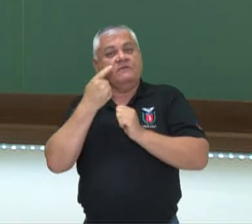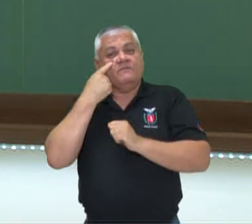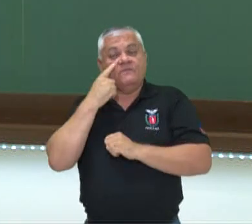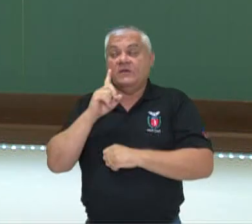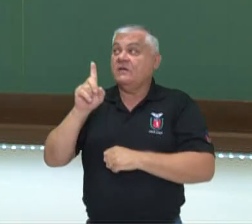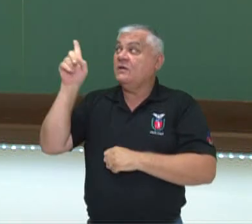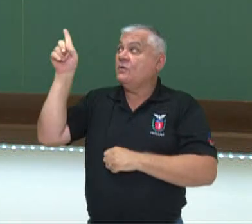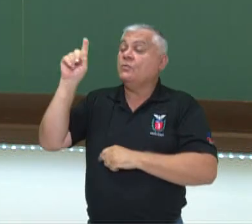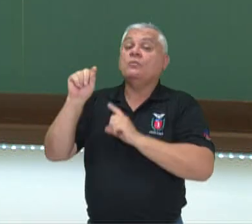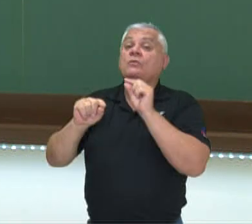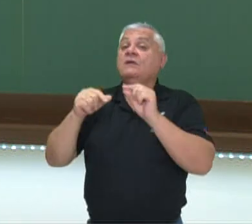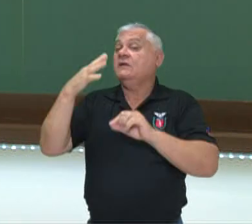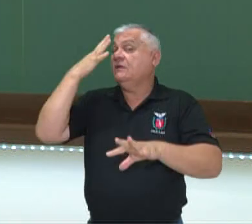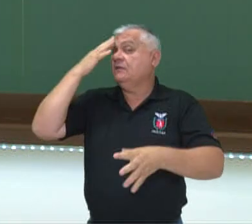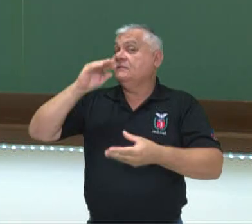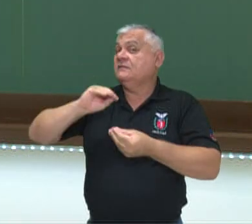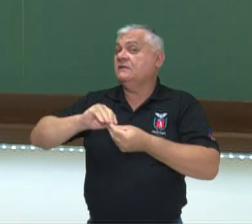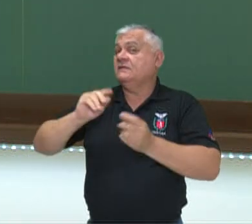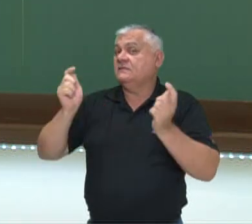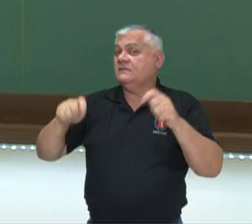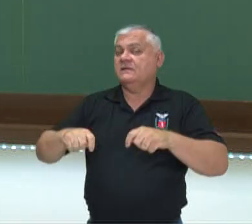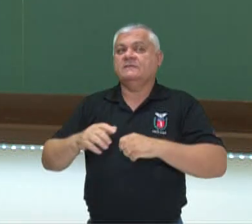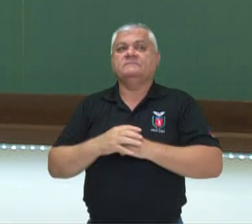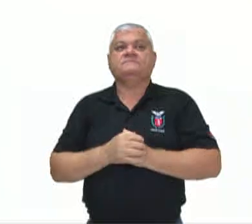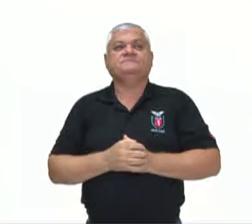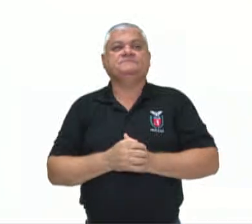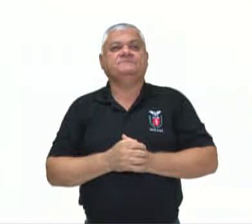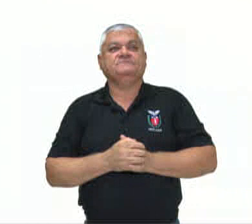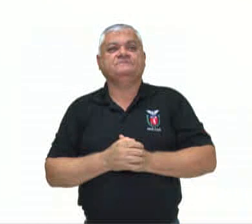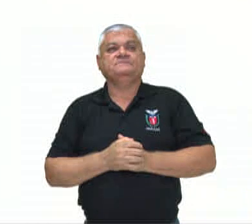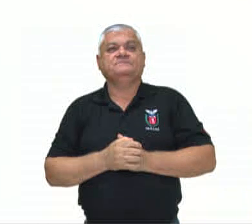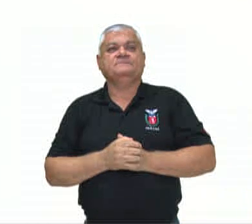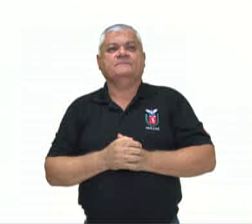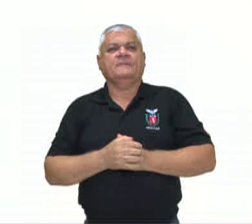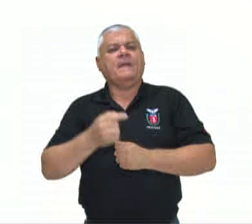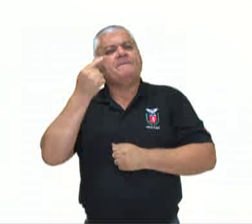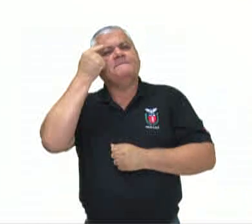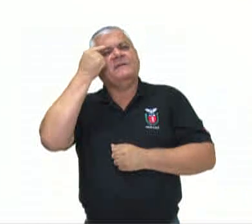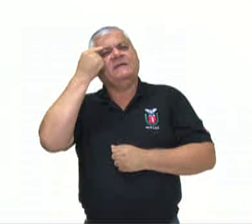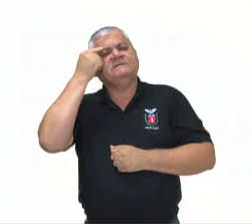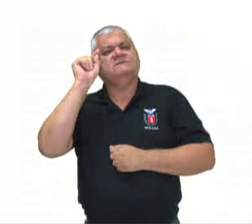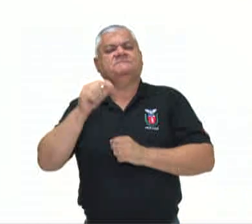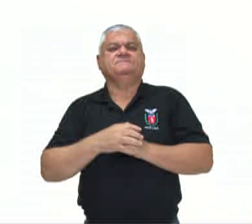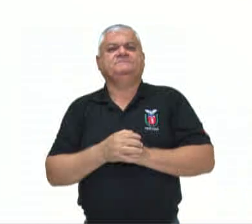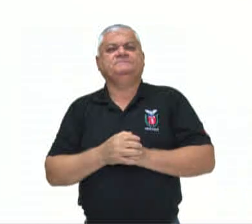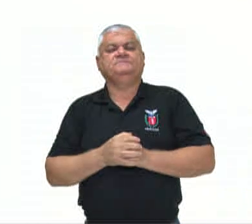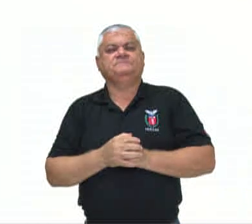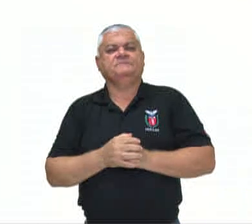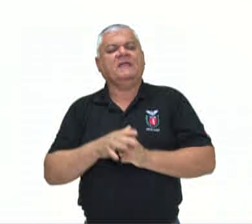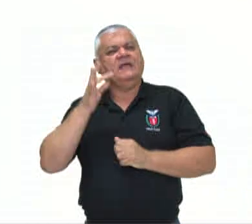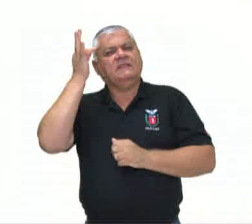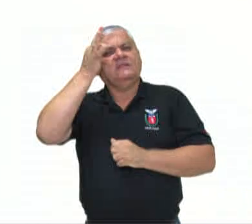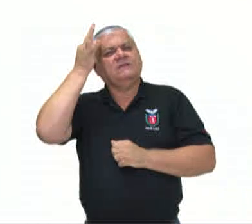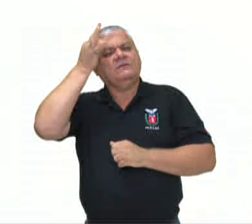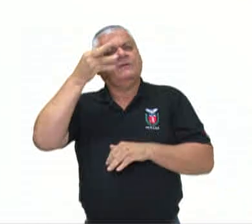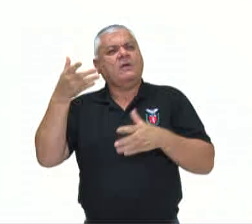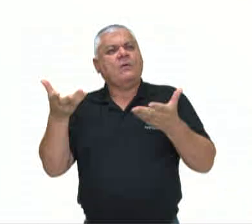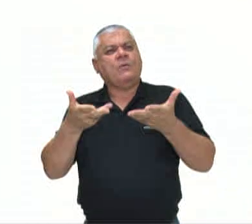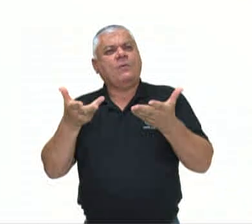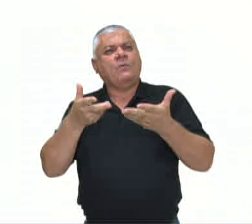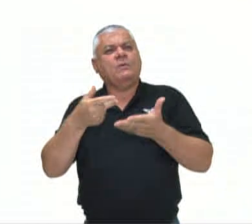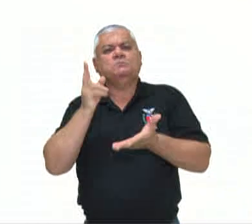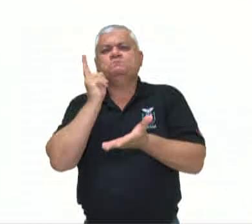que dá para a gente entender a partir disso que foi dito aqui. Pense sobre a seguinte citação: as teorias de hoje